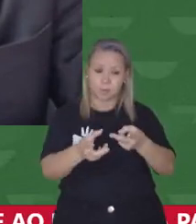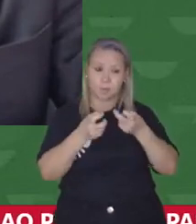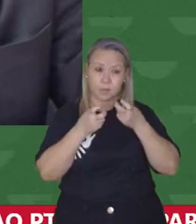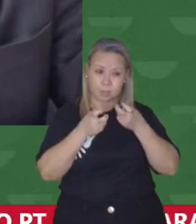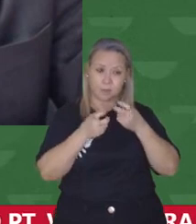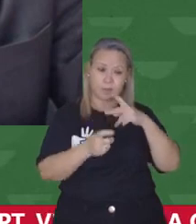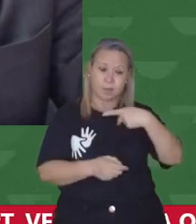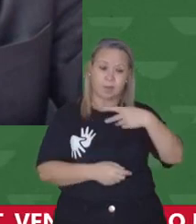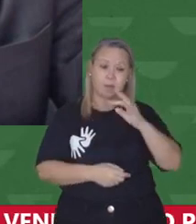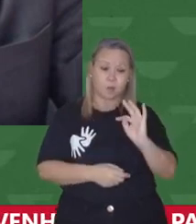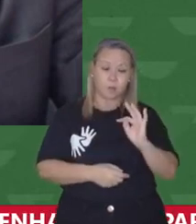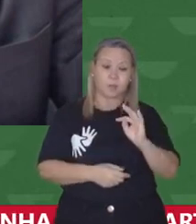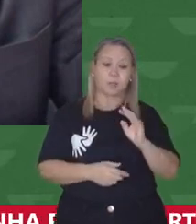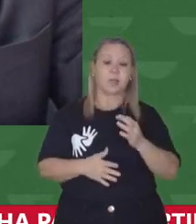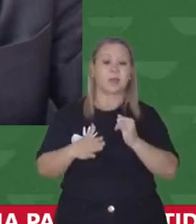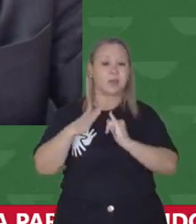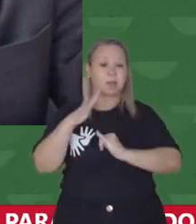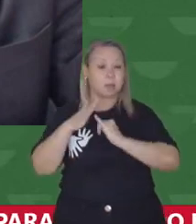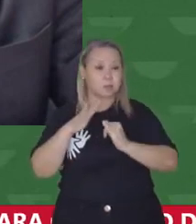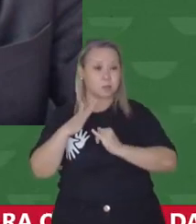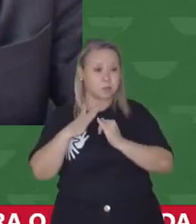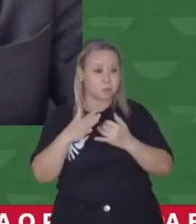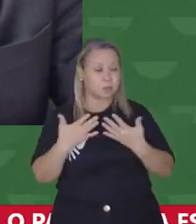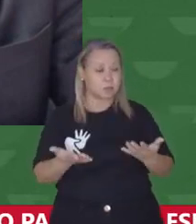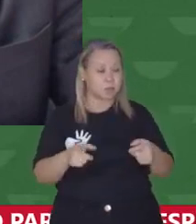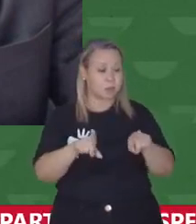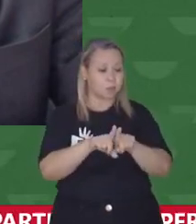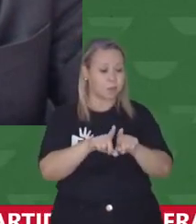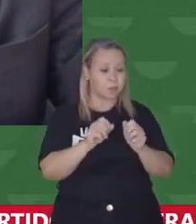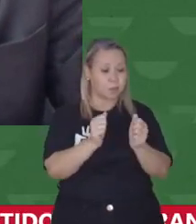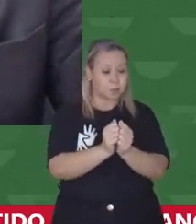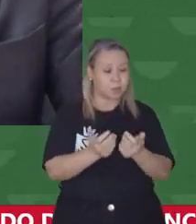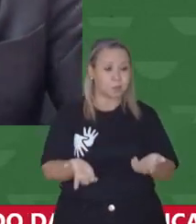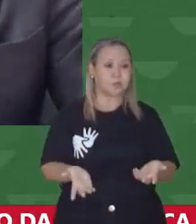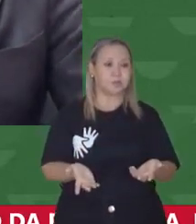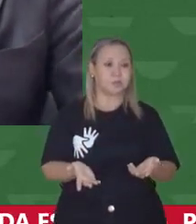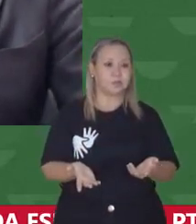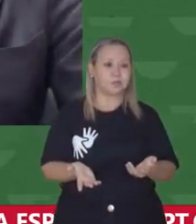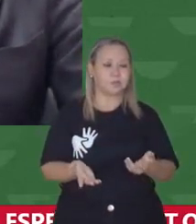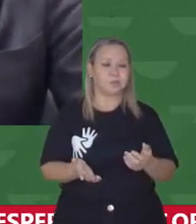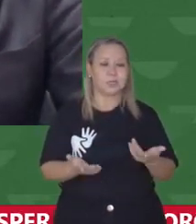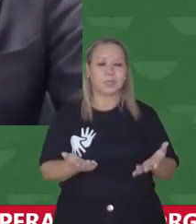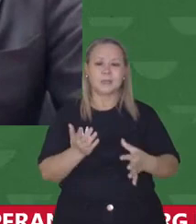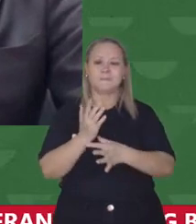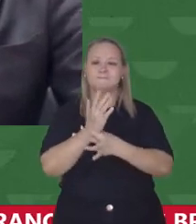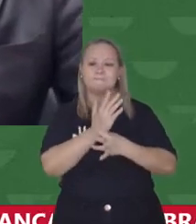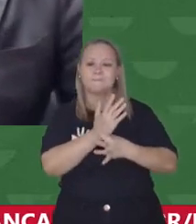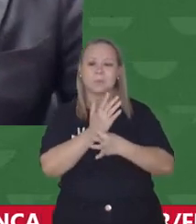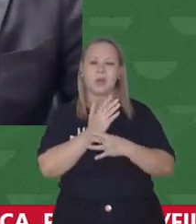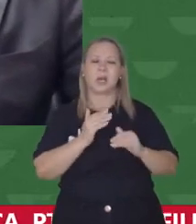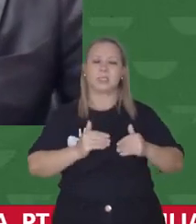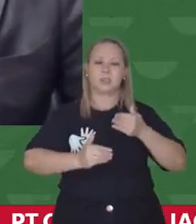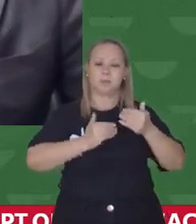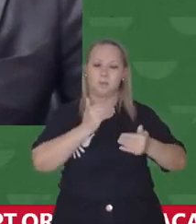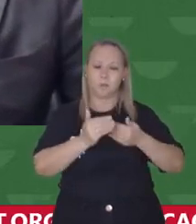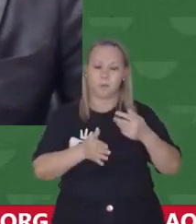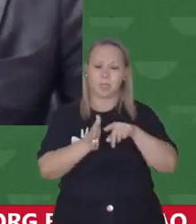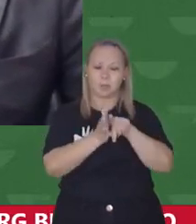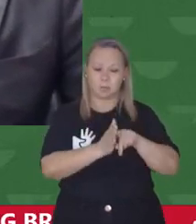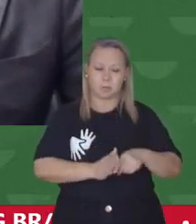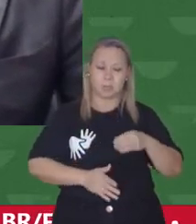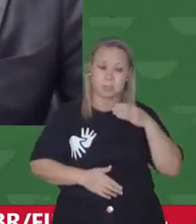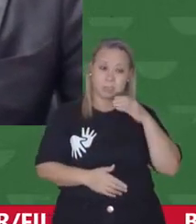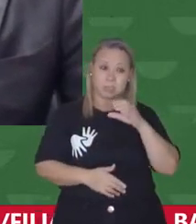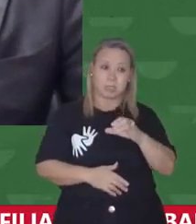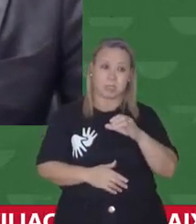Fundação estão discutindo e está amparado, Reginaldo, no que há de mais novo na literatura do desenvolvimento, nas pesquisas, na